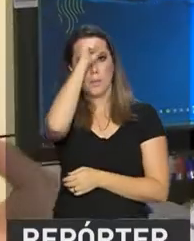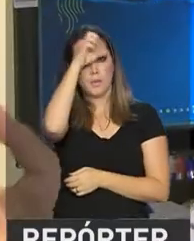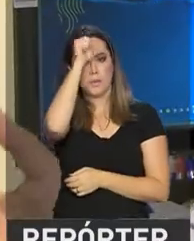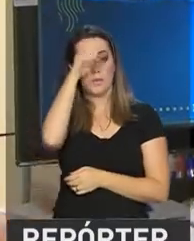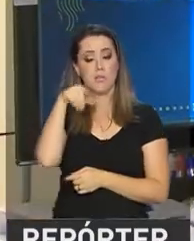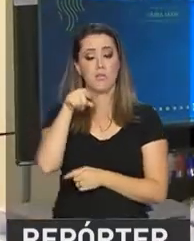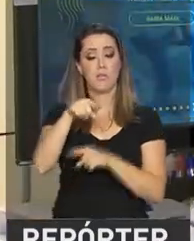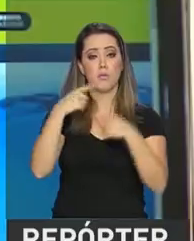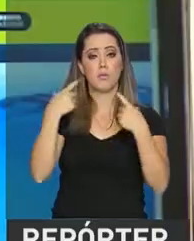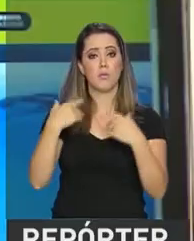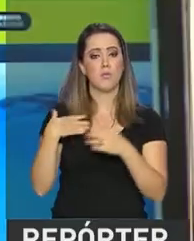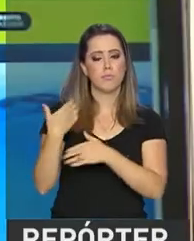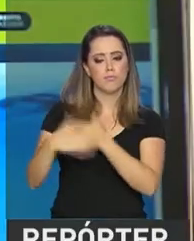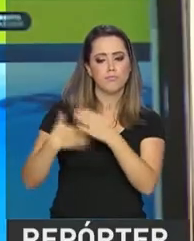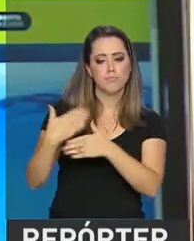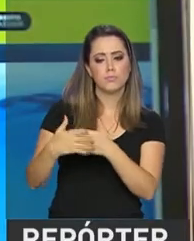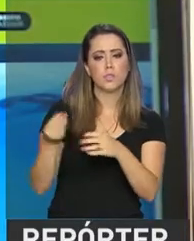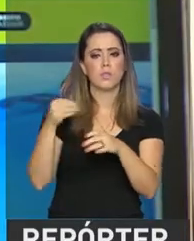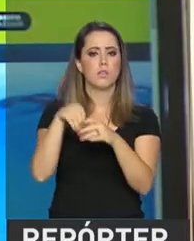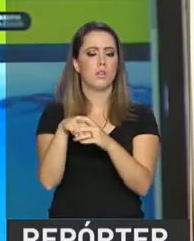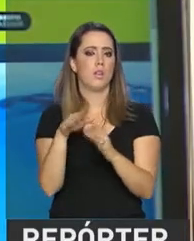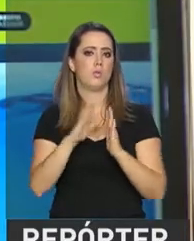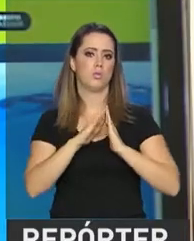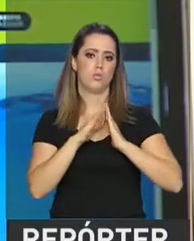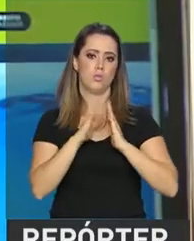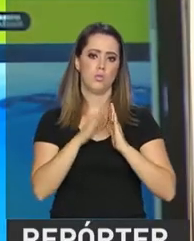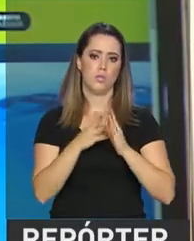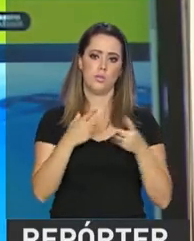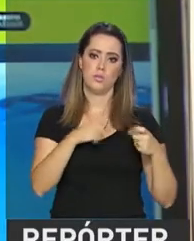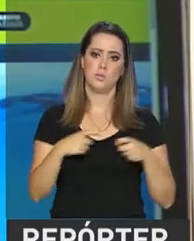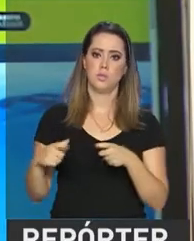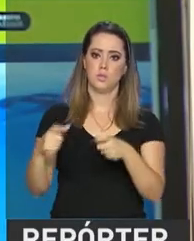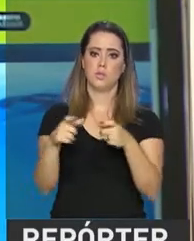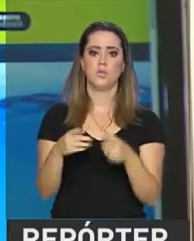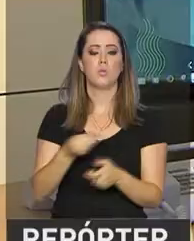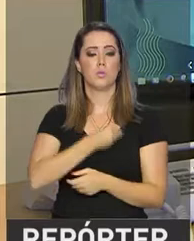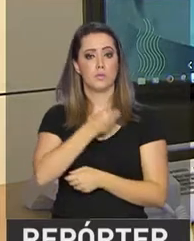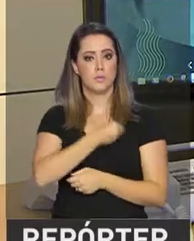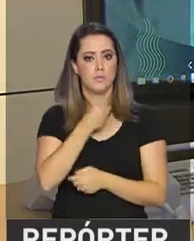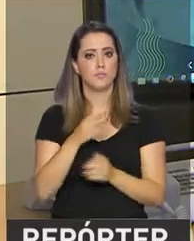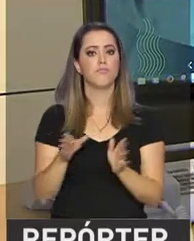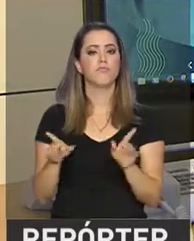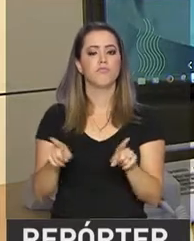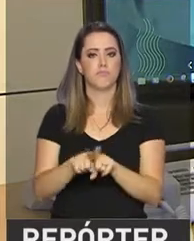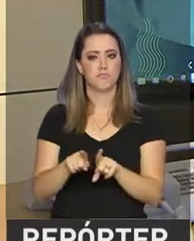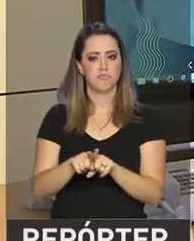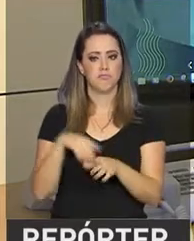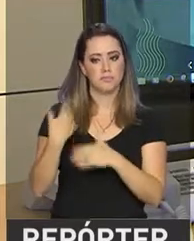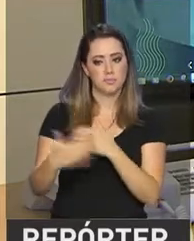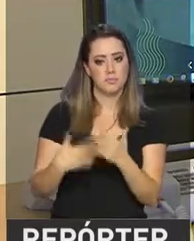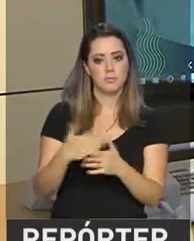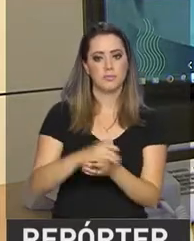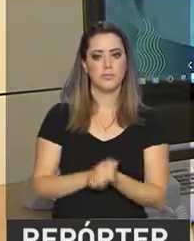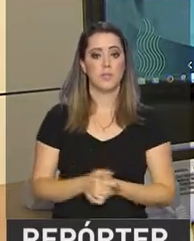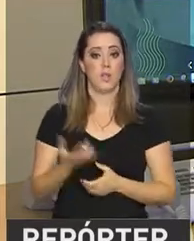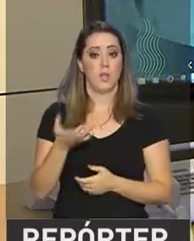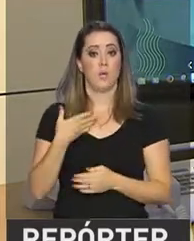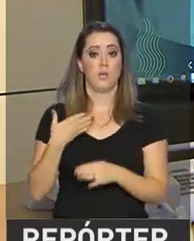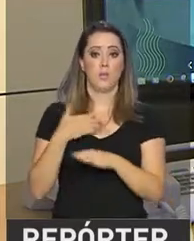no evento vai levar para dentro de casa e para os locais onde frequenta. Meu principal interesse no fórum é